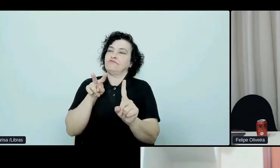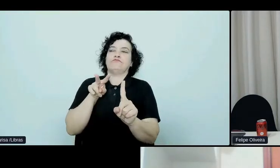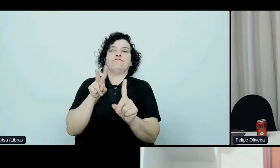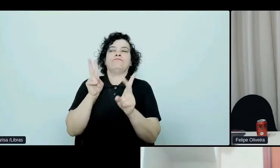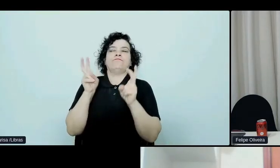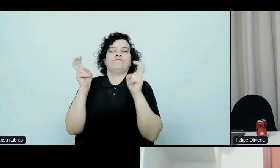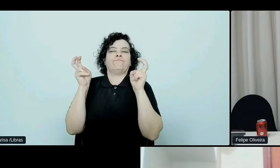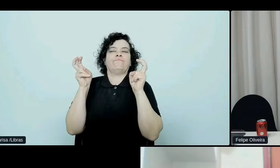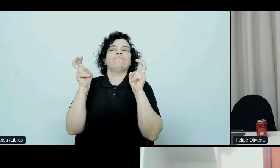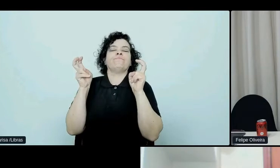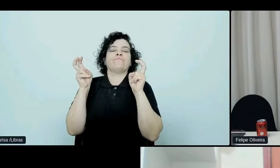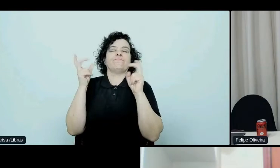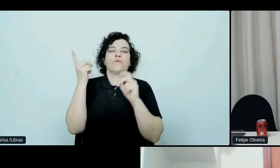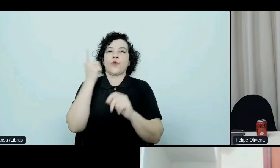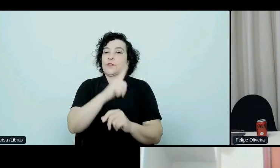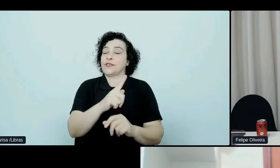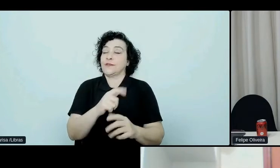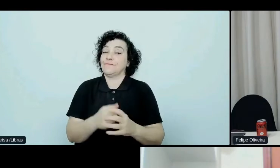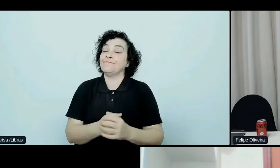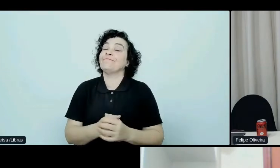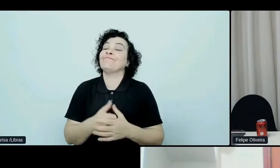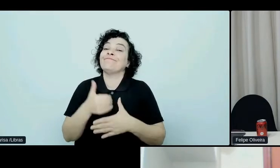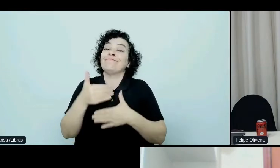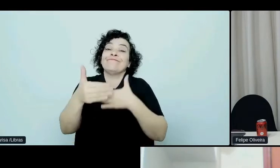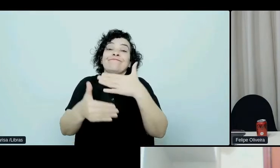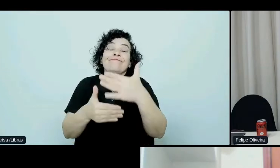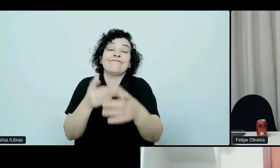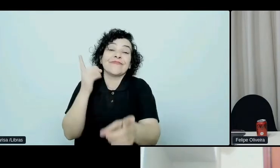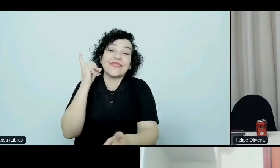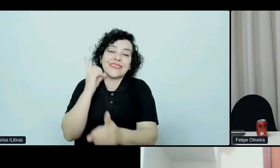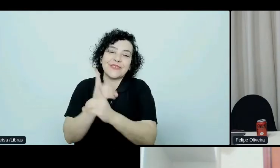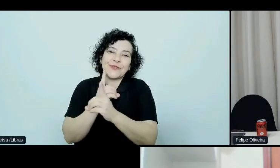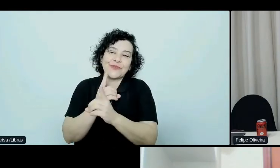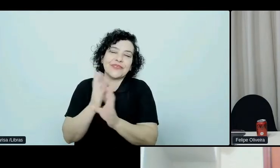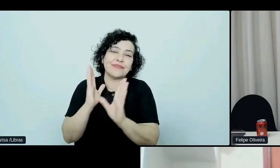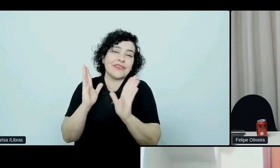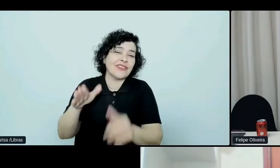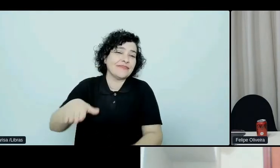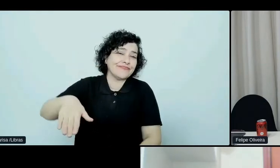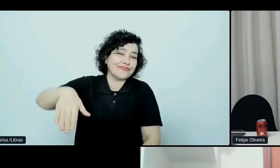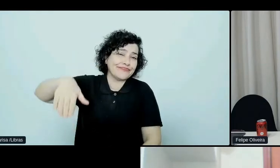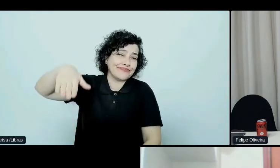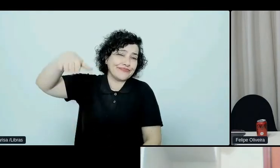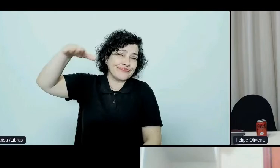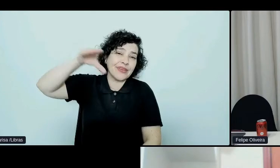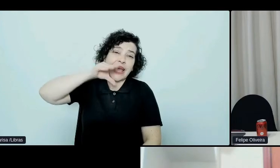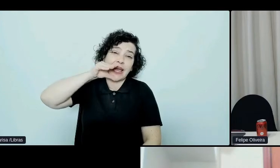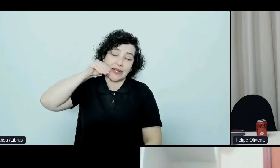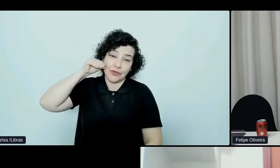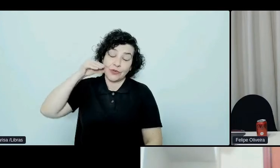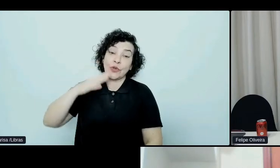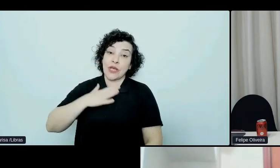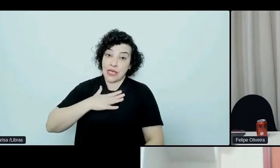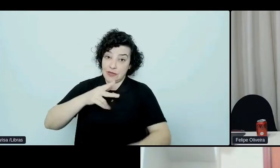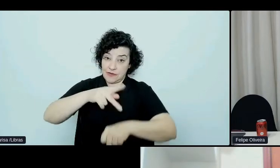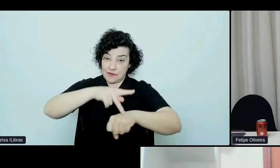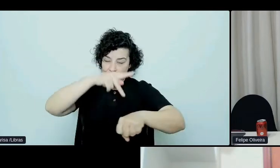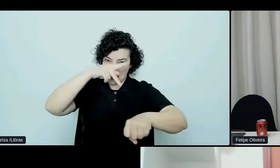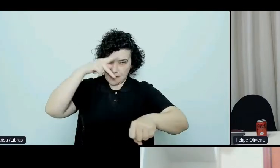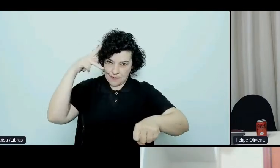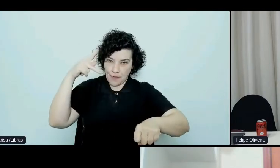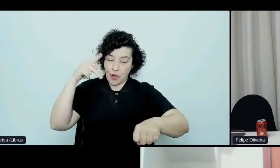ou maridos, como você percebeu, mas só percebeu porque você trabalha com inclusão, uma coisa e outra, então você já